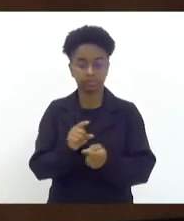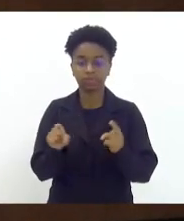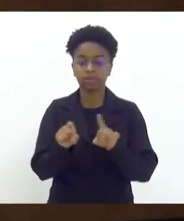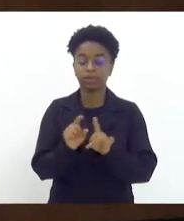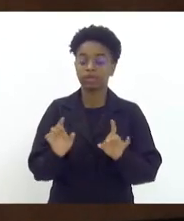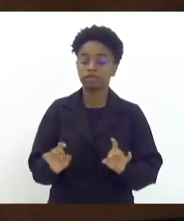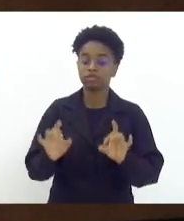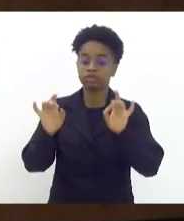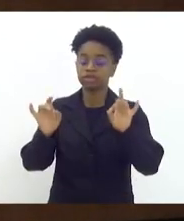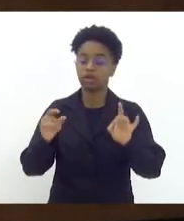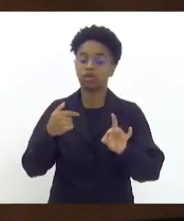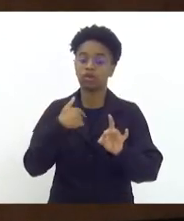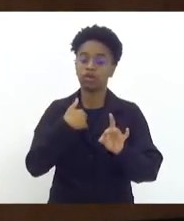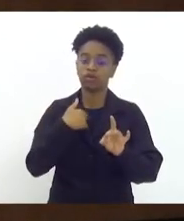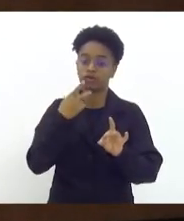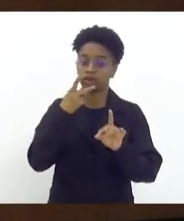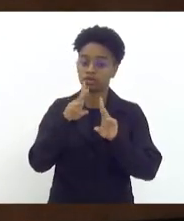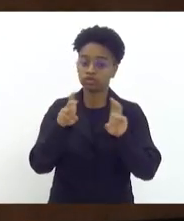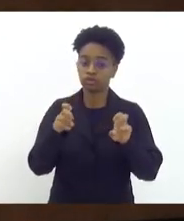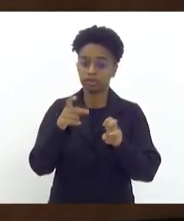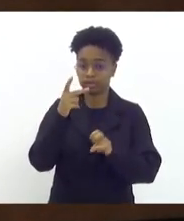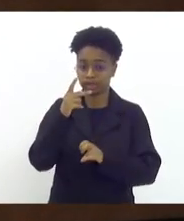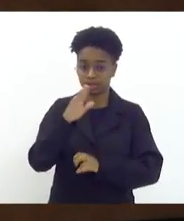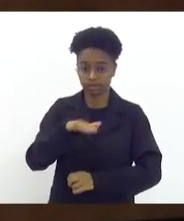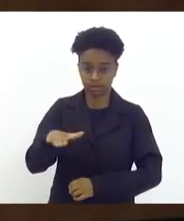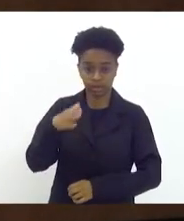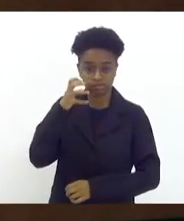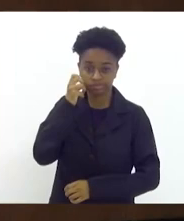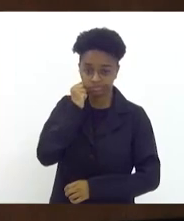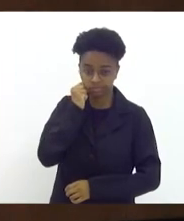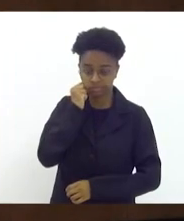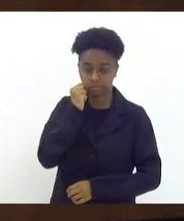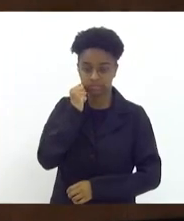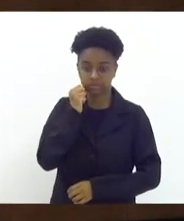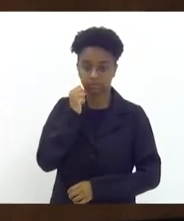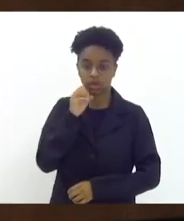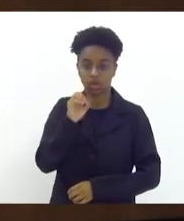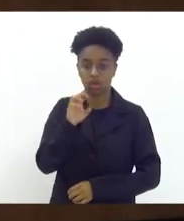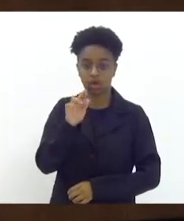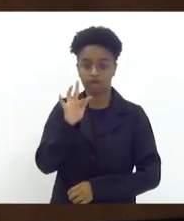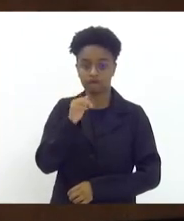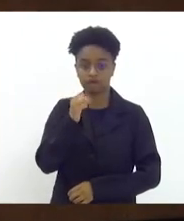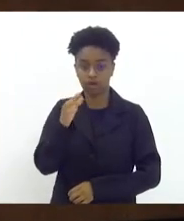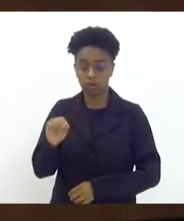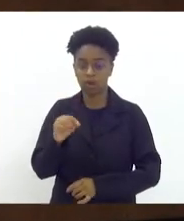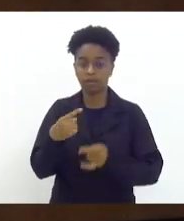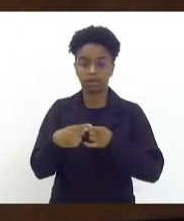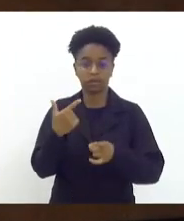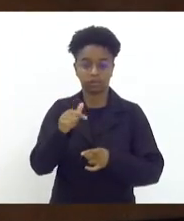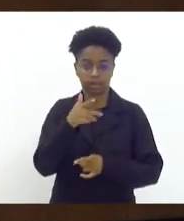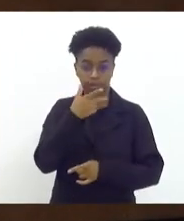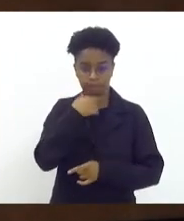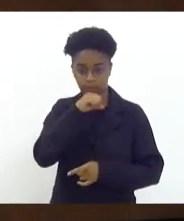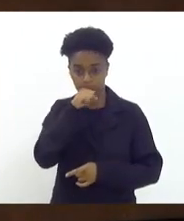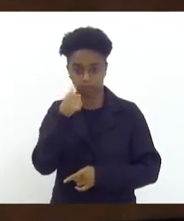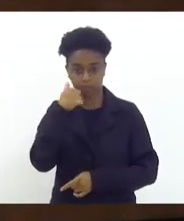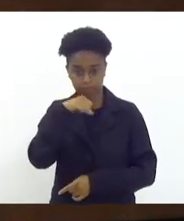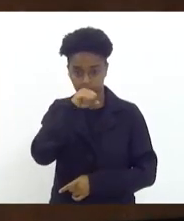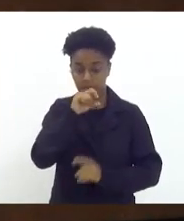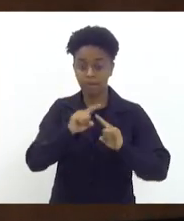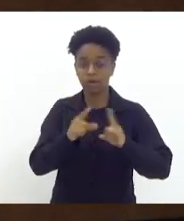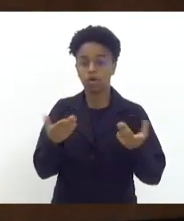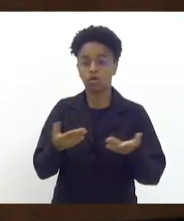especial quero falar aqui os órfãos hoje nossos policiais perdem suas vidas como nenhuma outra profissão